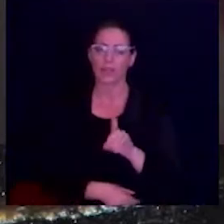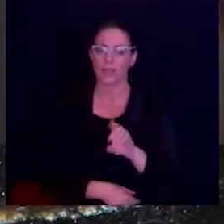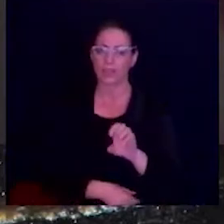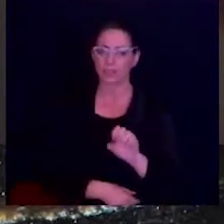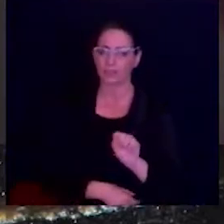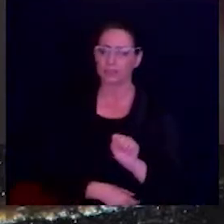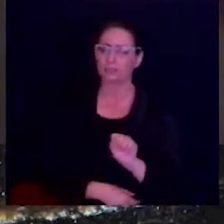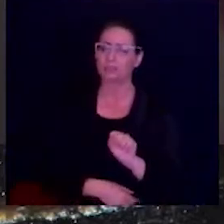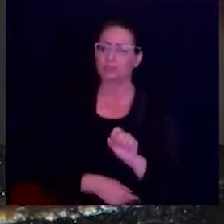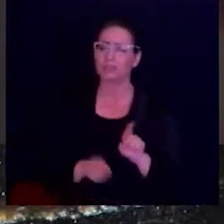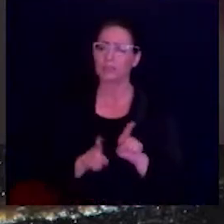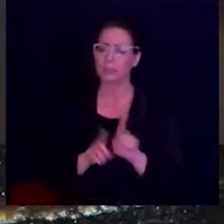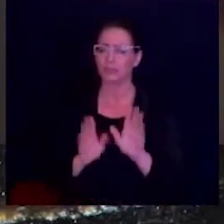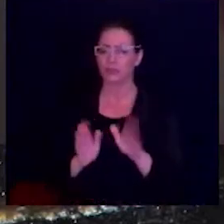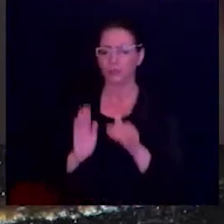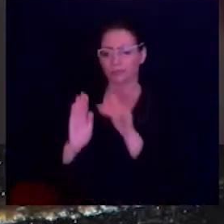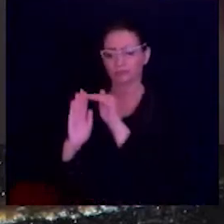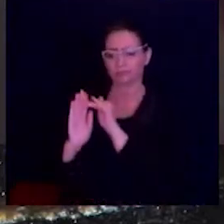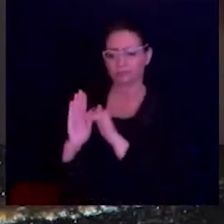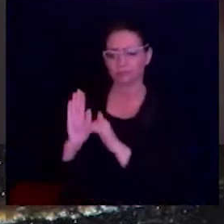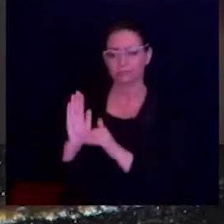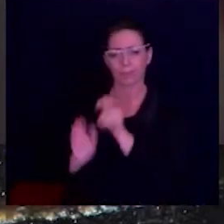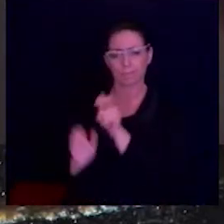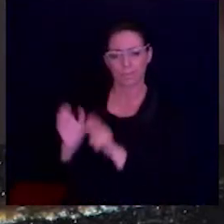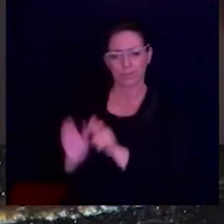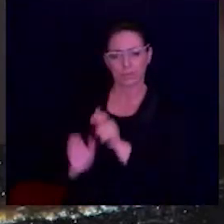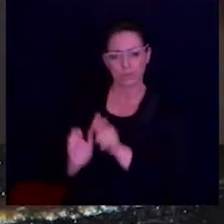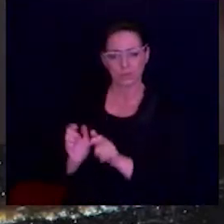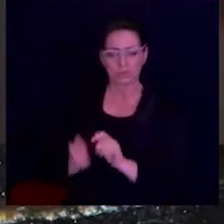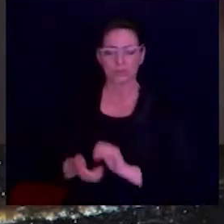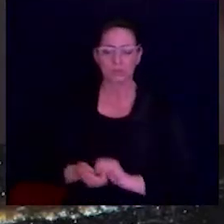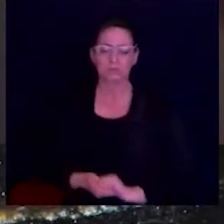e demais já nomeados pelo protocolo.